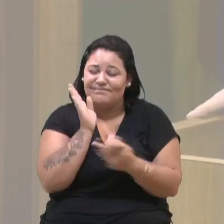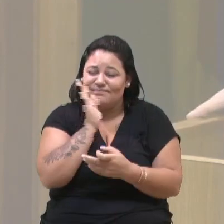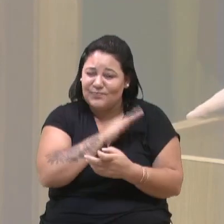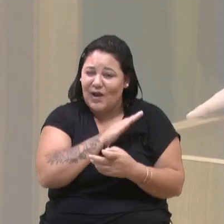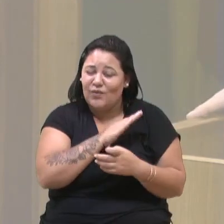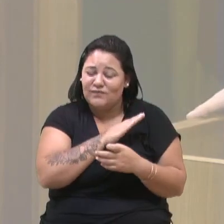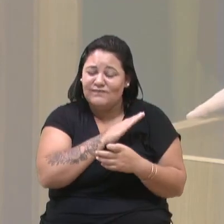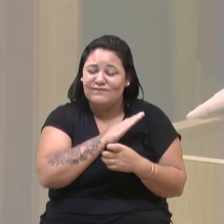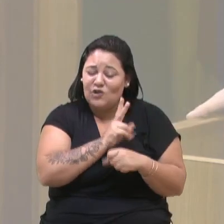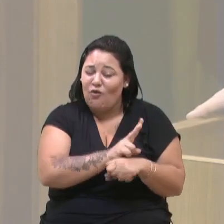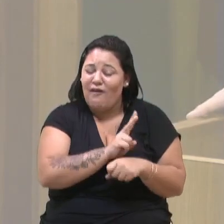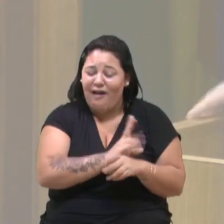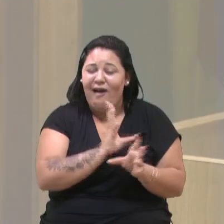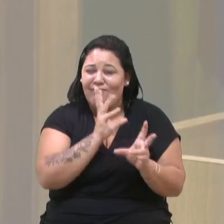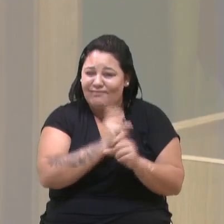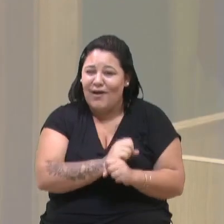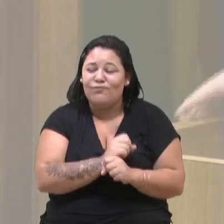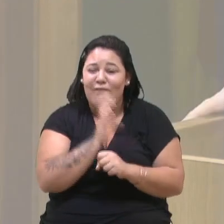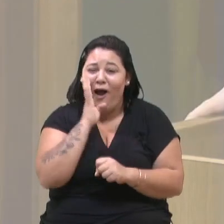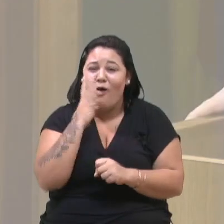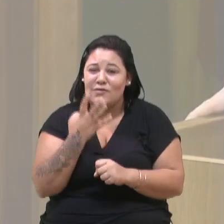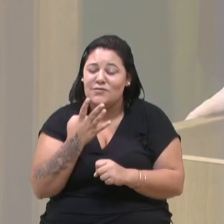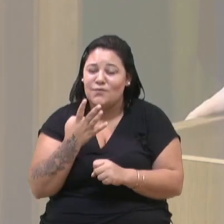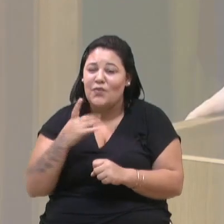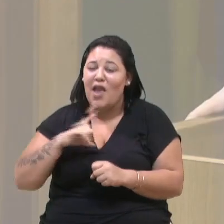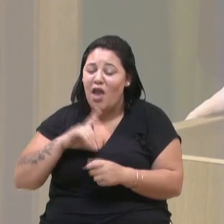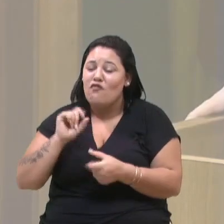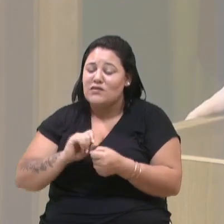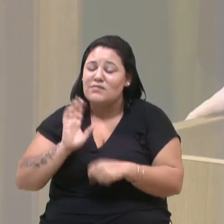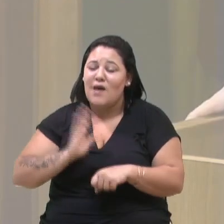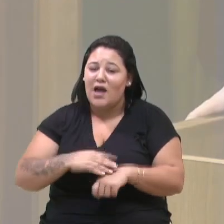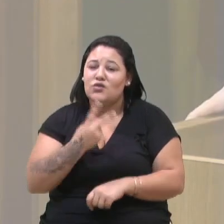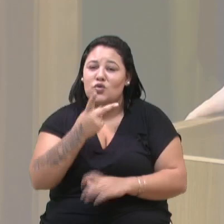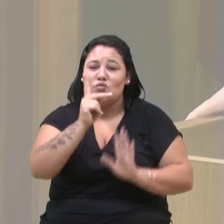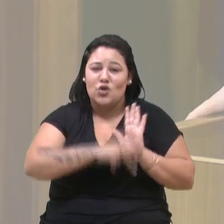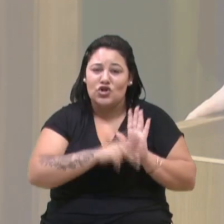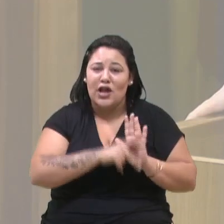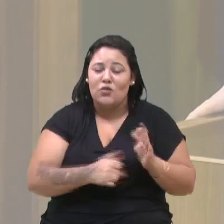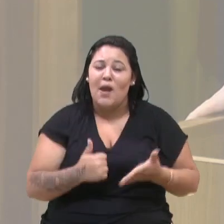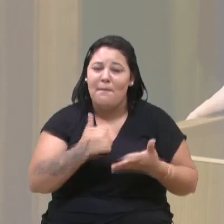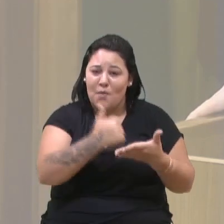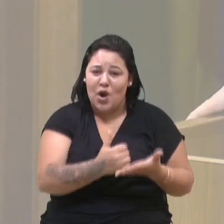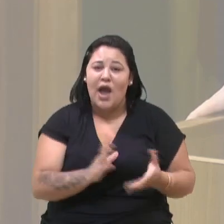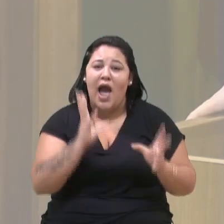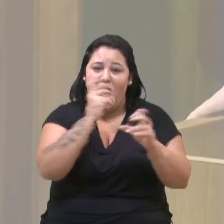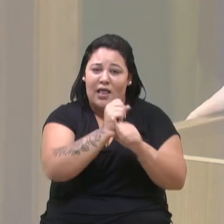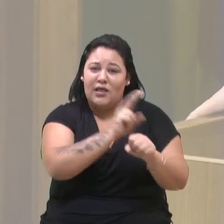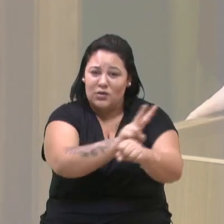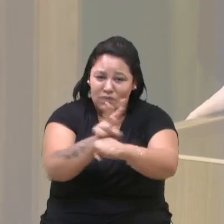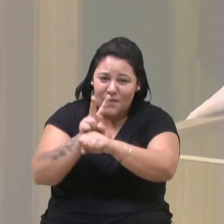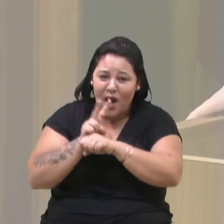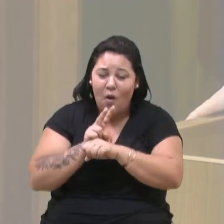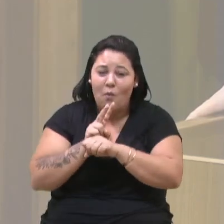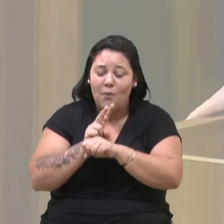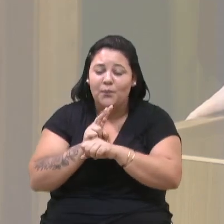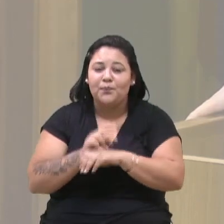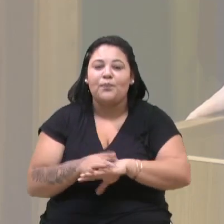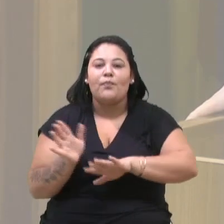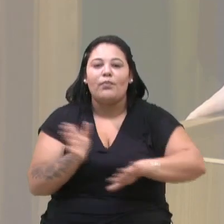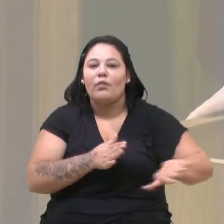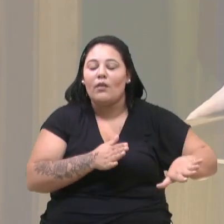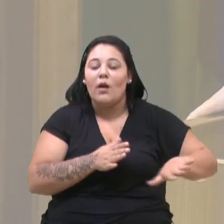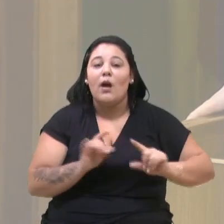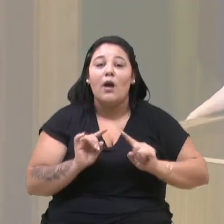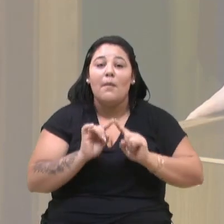2 projetos que vêm ao encontro da proteção animal. Mas toda a questão relacionada à Maesa,